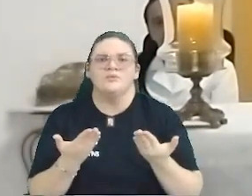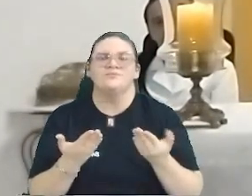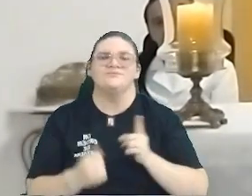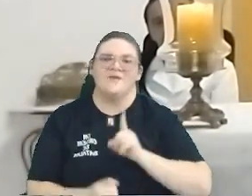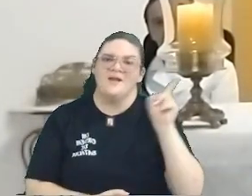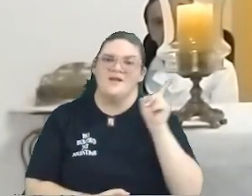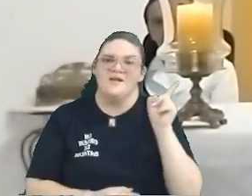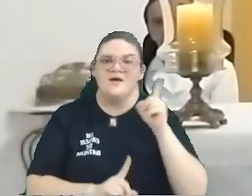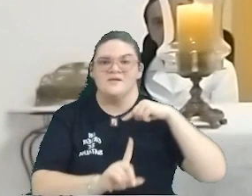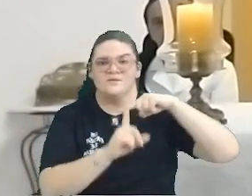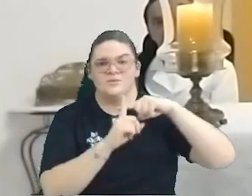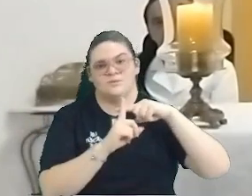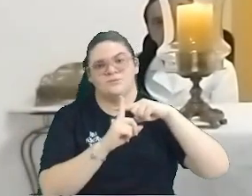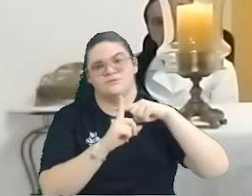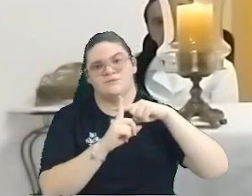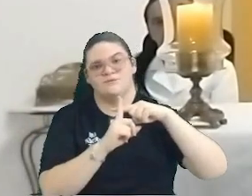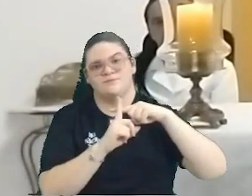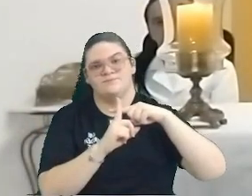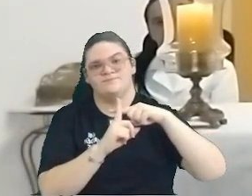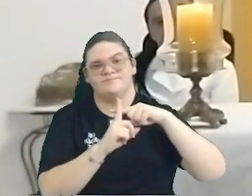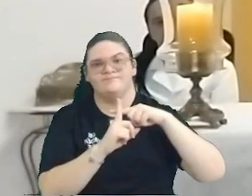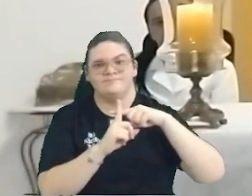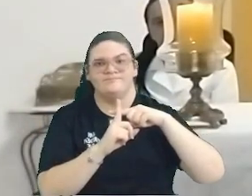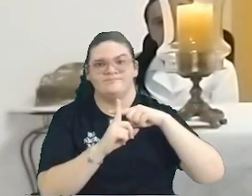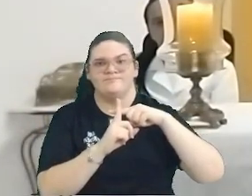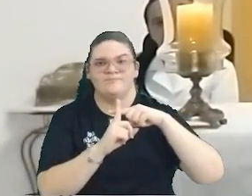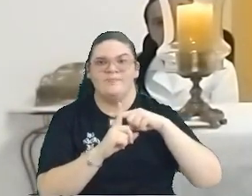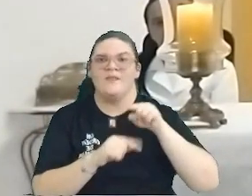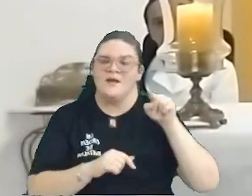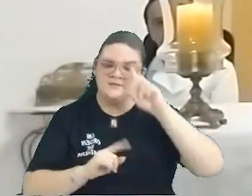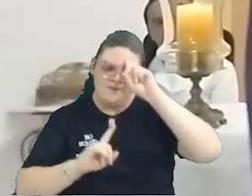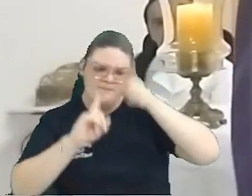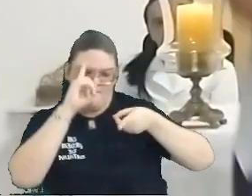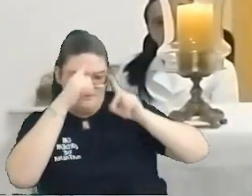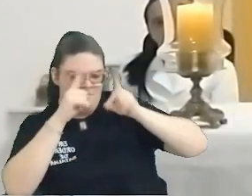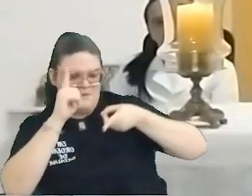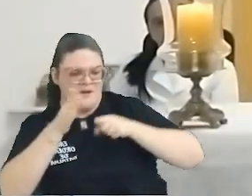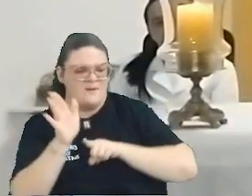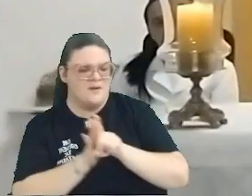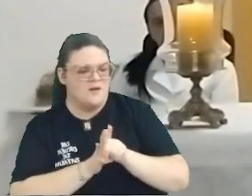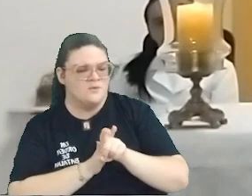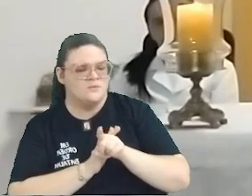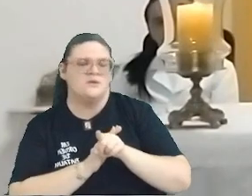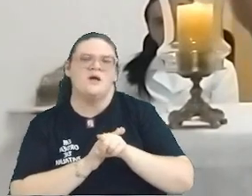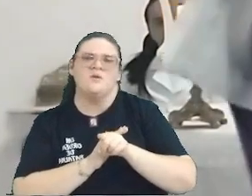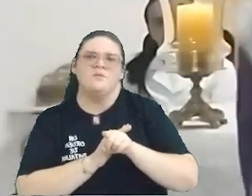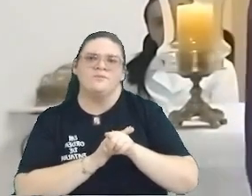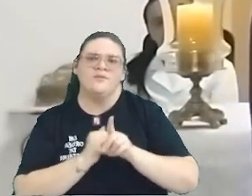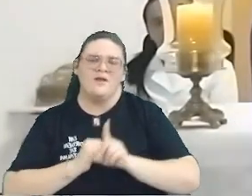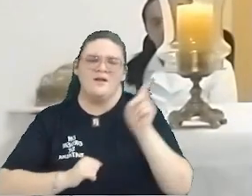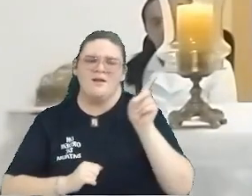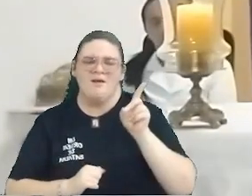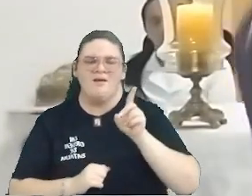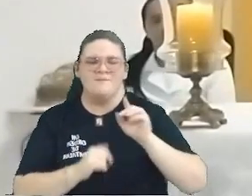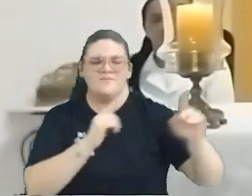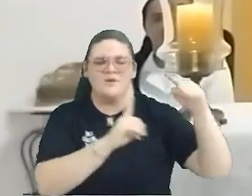Lá na cruz, estas autoridades que hoje perguntam que sinal nos mostras para fazer isso, lá na cruz